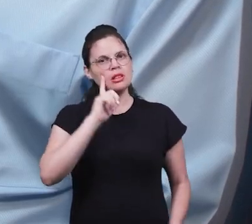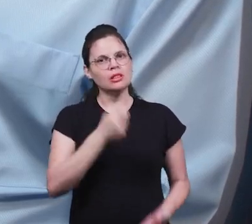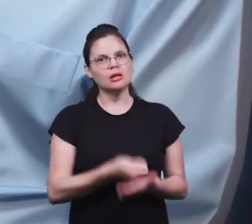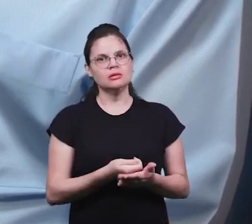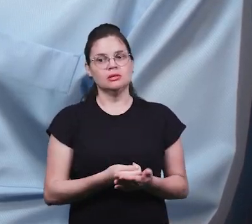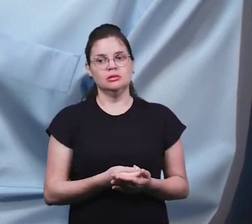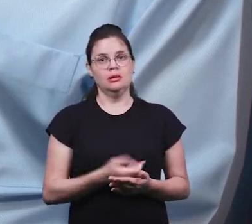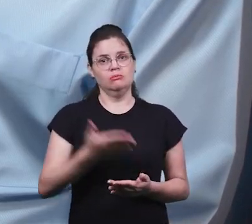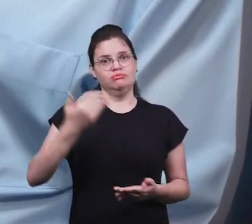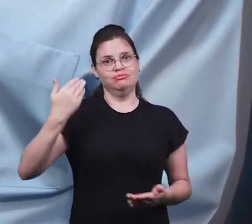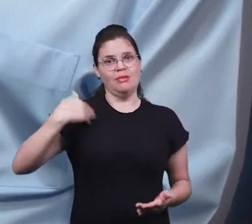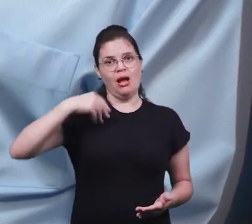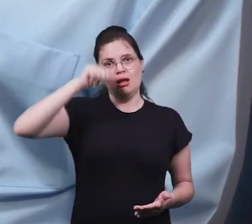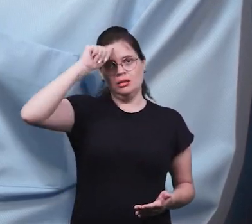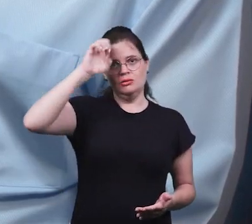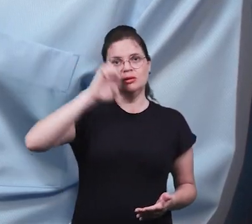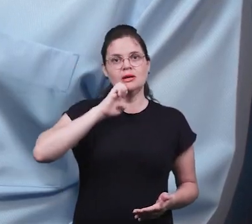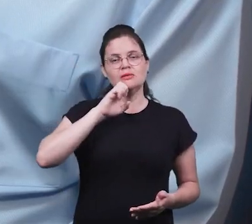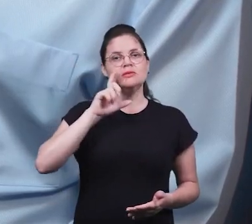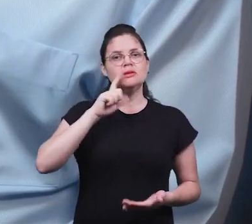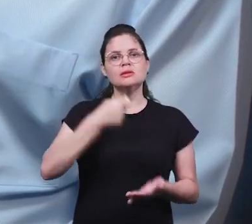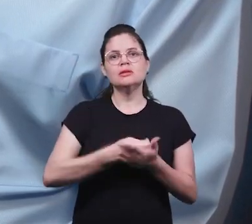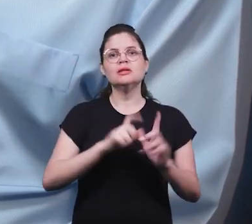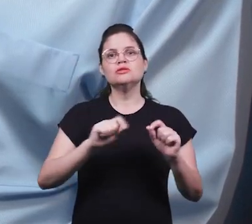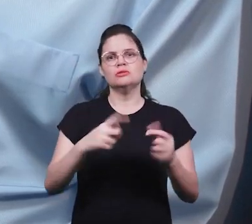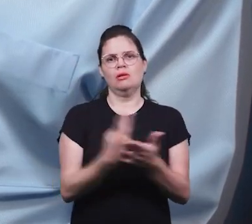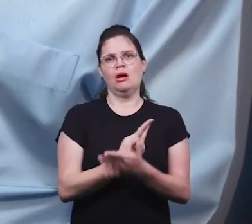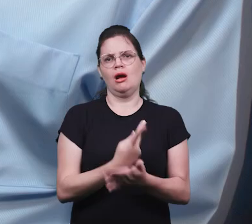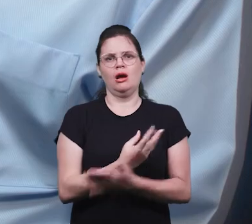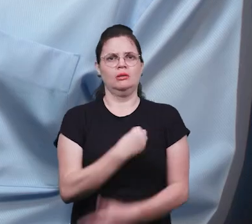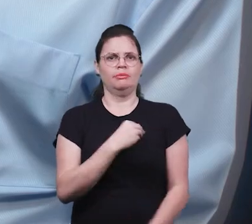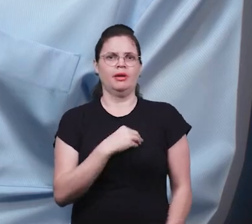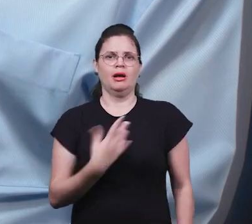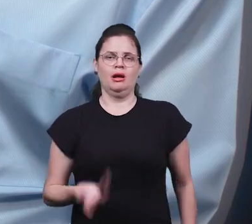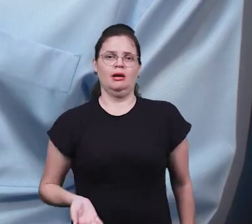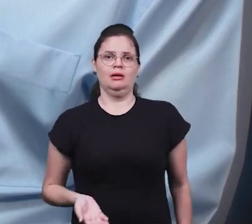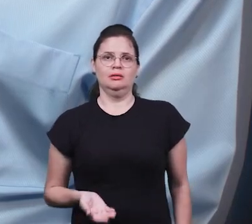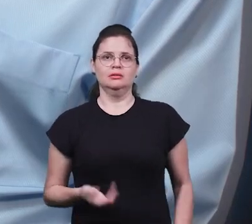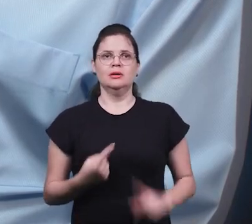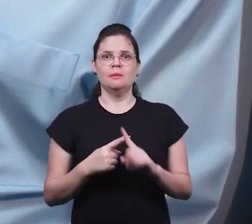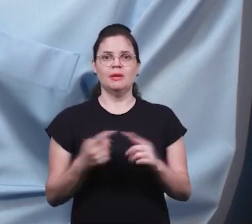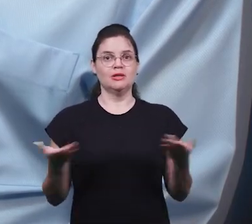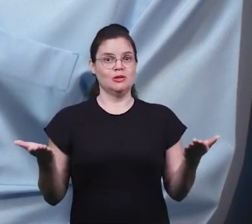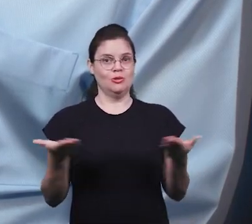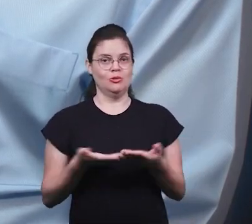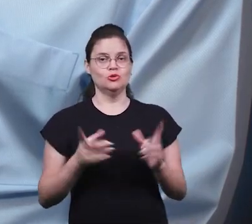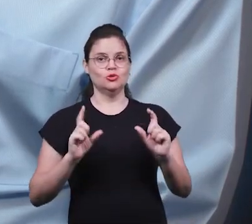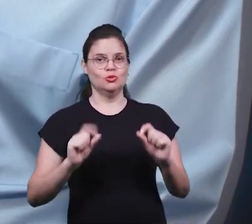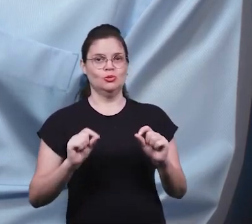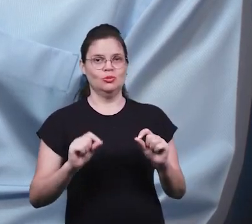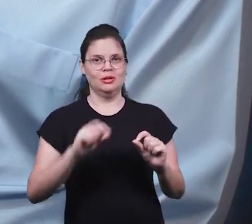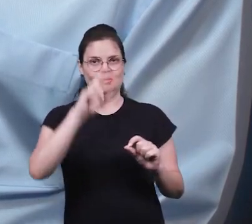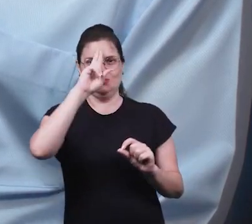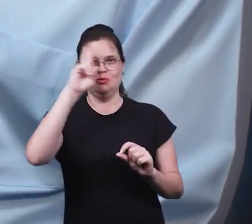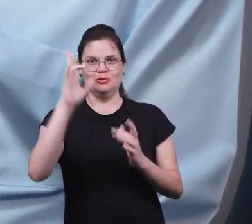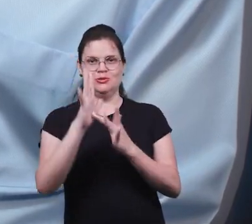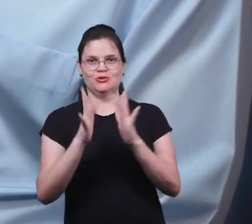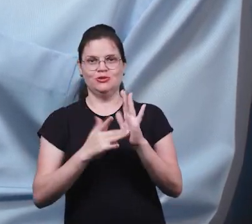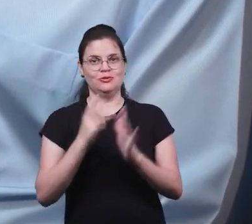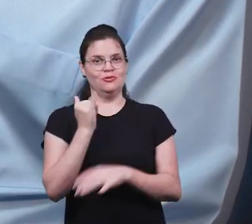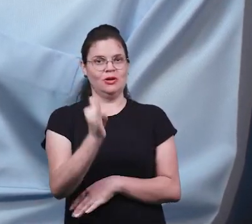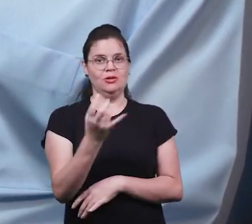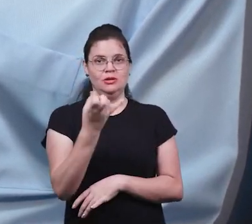Hoje, a misericórdia de Deus está aí. Agora, a diferença diz a Bíblia, quem crê será